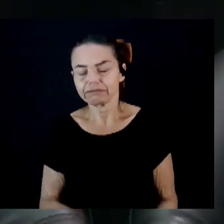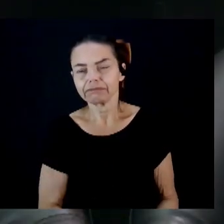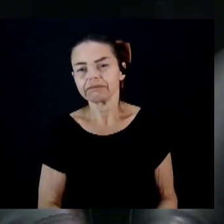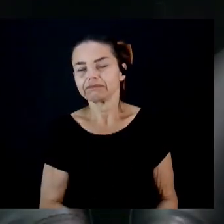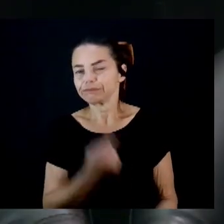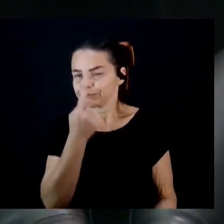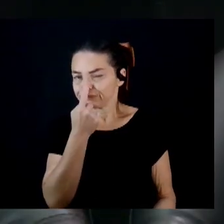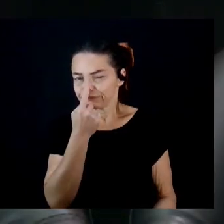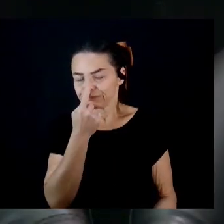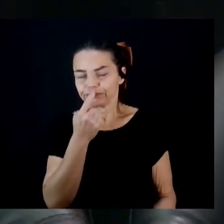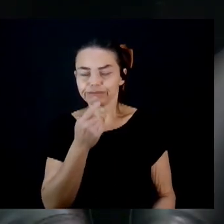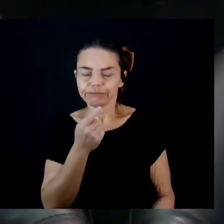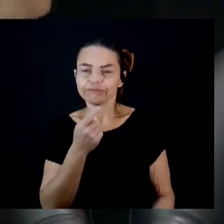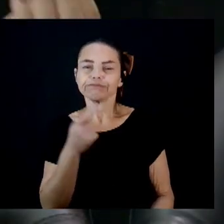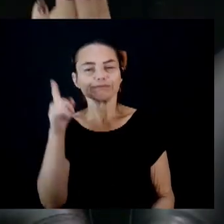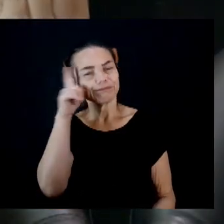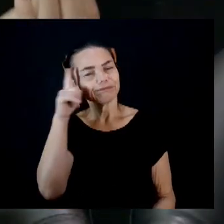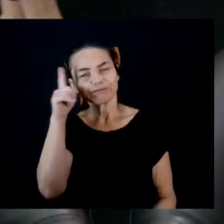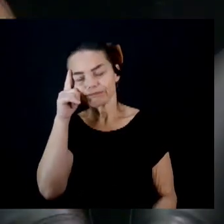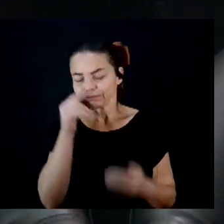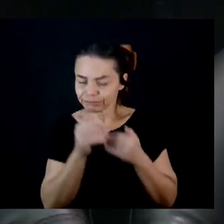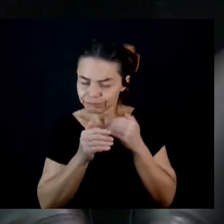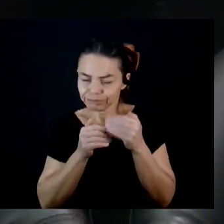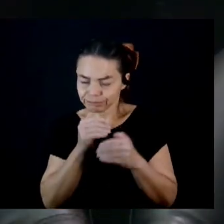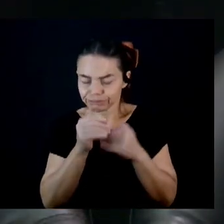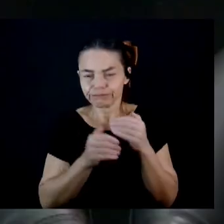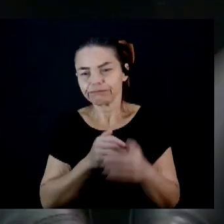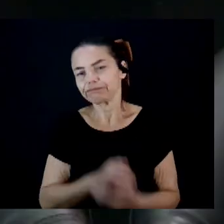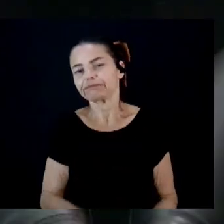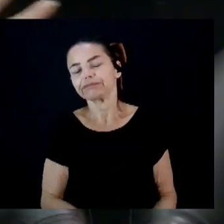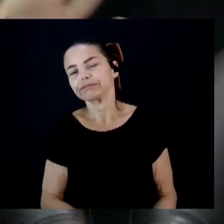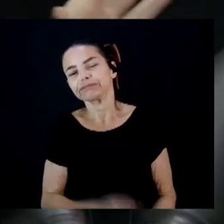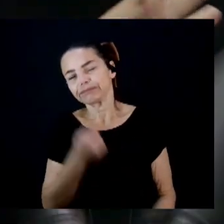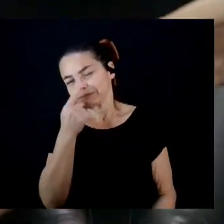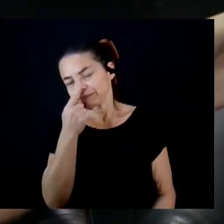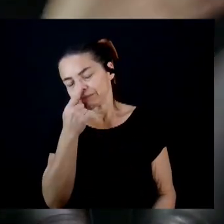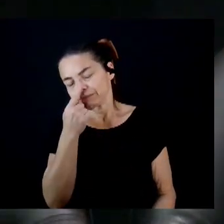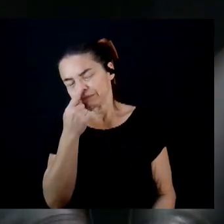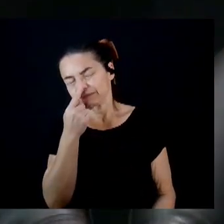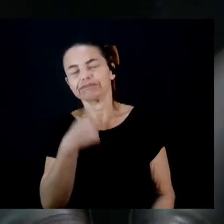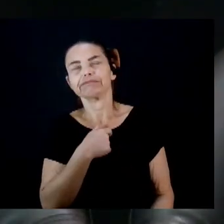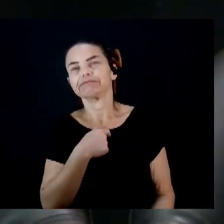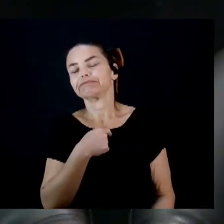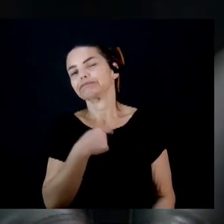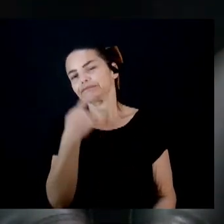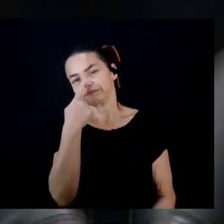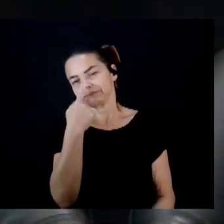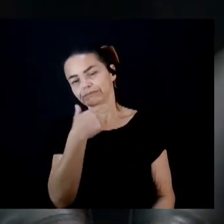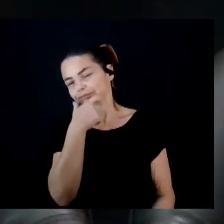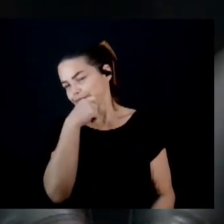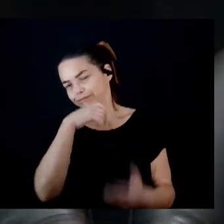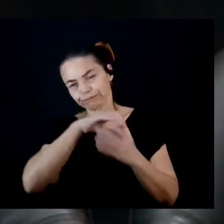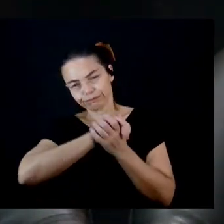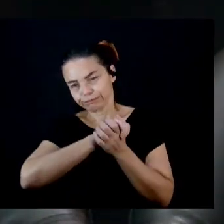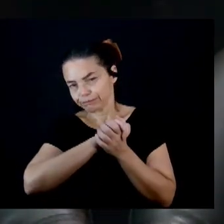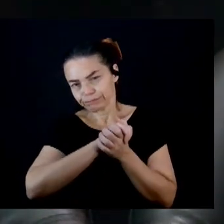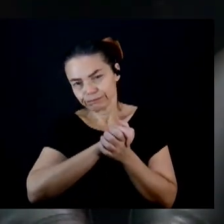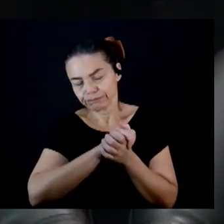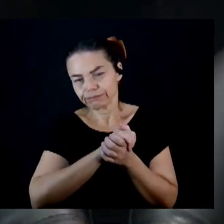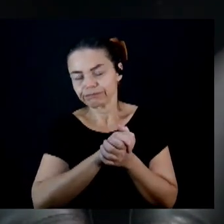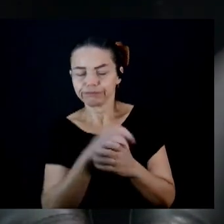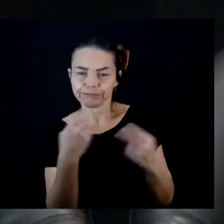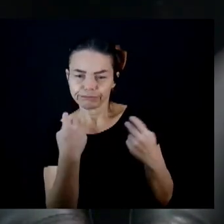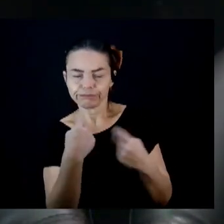ela é nutrida no dia a dia. E quando eu falo assim, intimidade, não, mas eu sou muito íntima do meu marido. Ele me vê indo